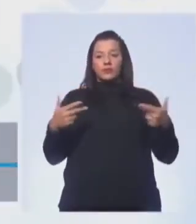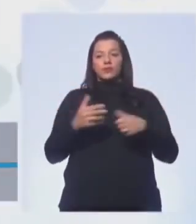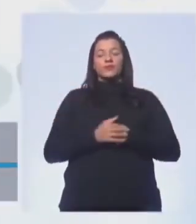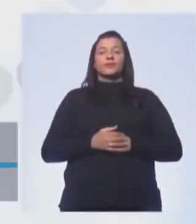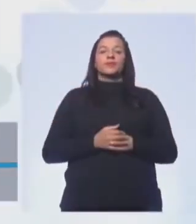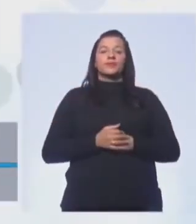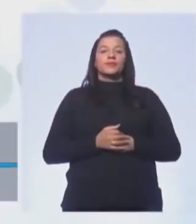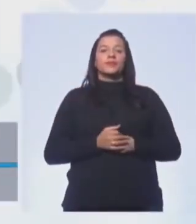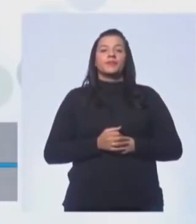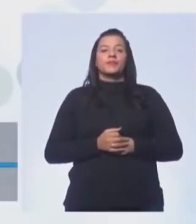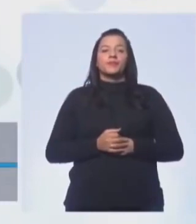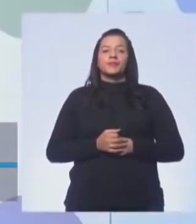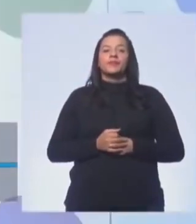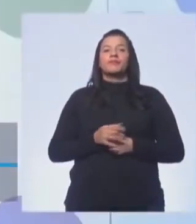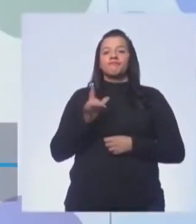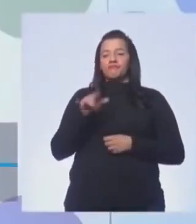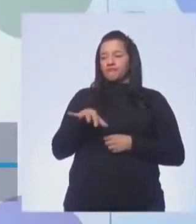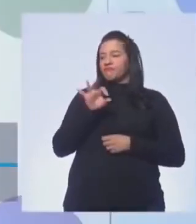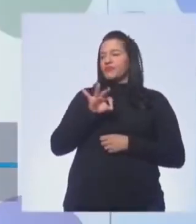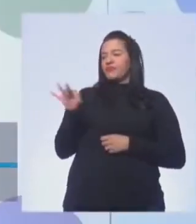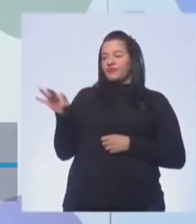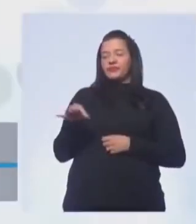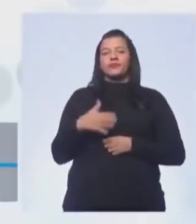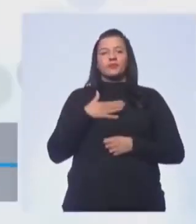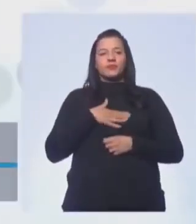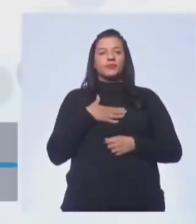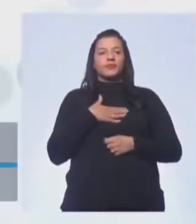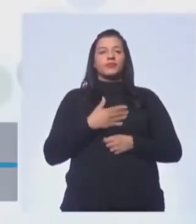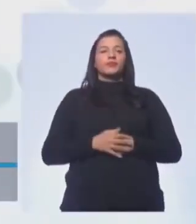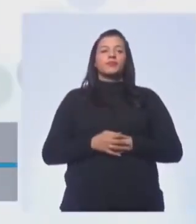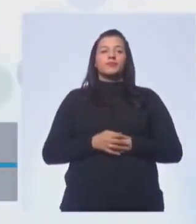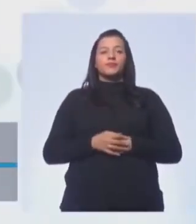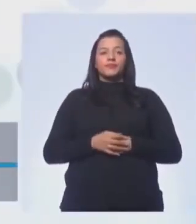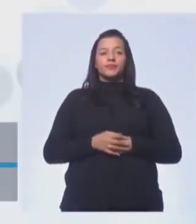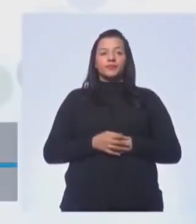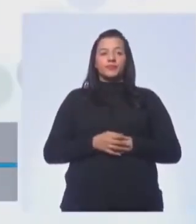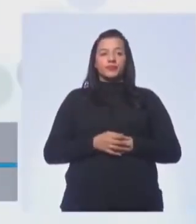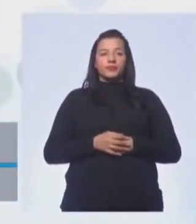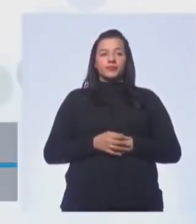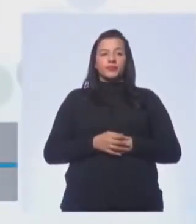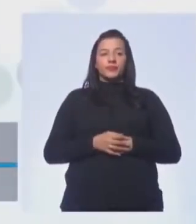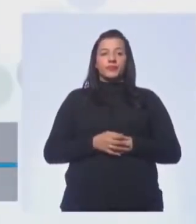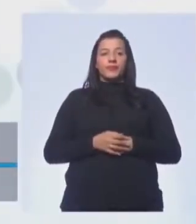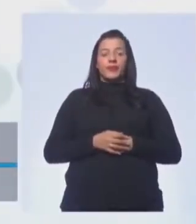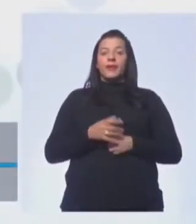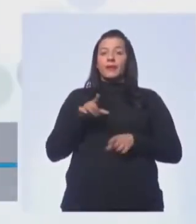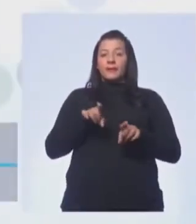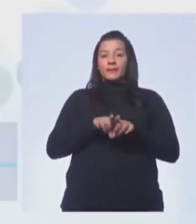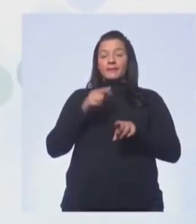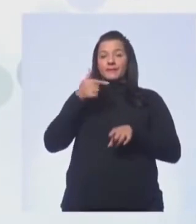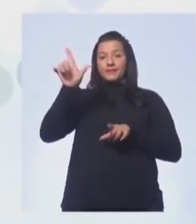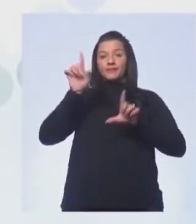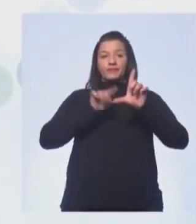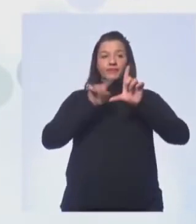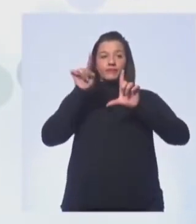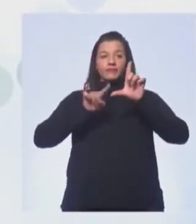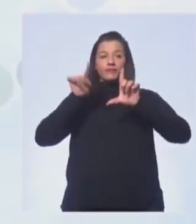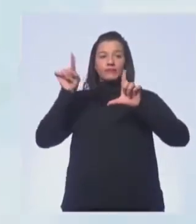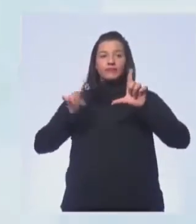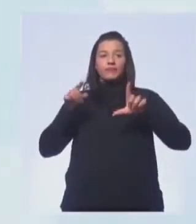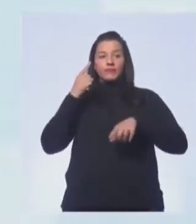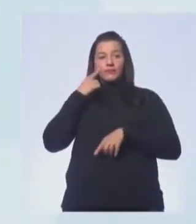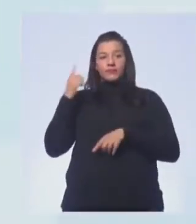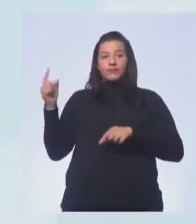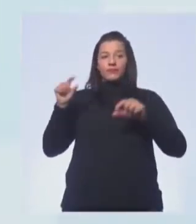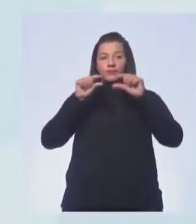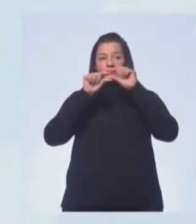mundo fabulado. Para poder ficar mais saudável, né? Além da vacina, obviamente. Vamos lá, o próximo gráfico. O gráfico de barras agora